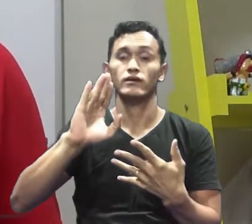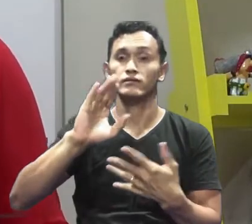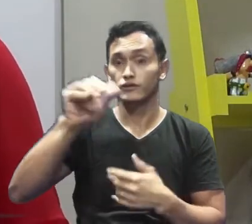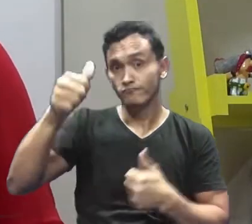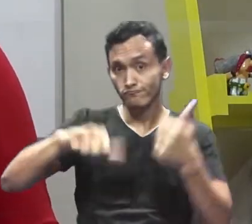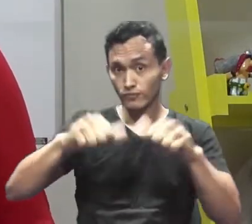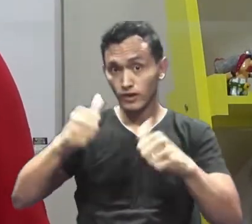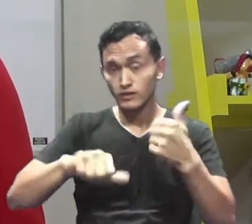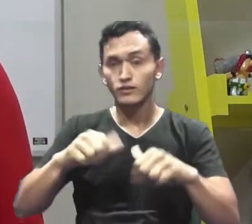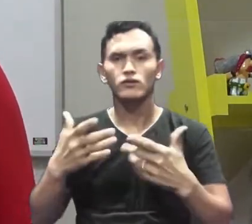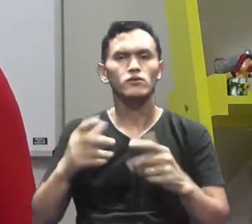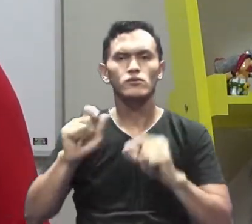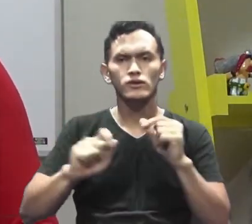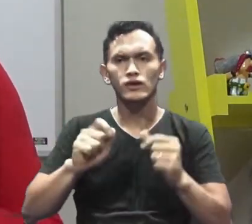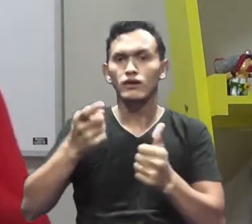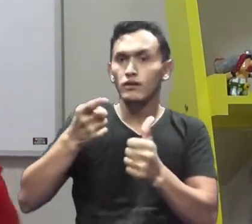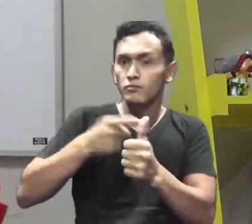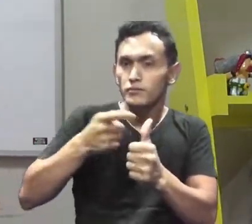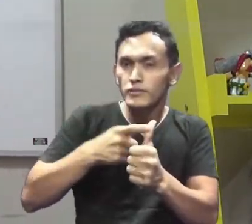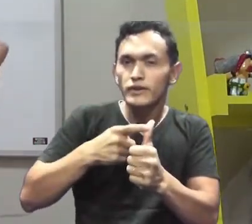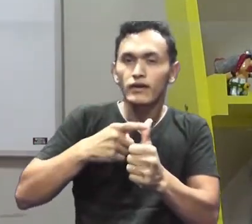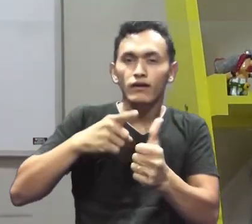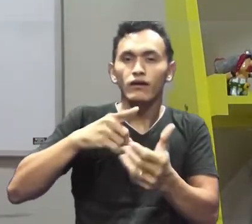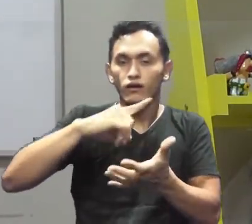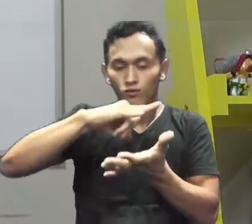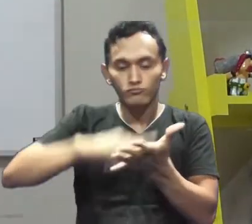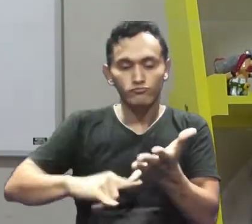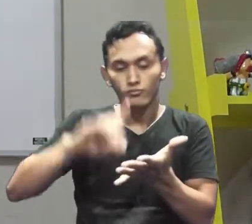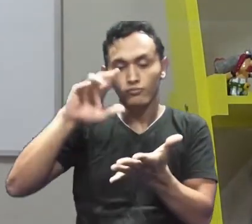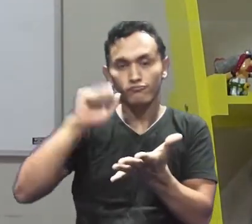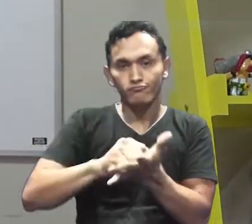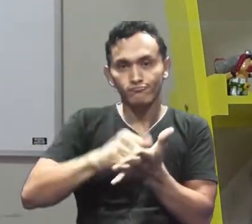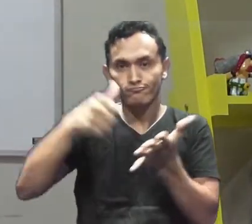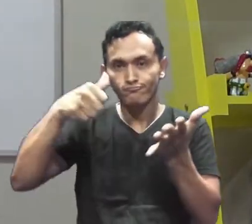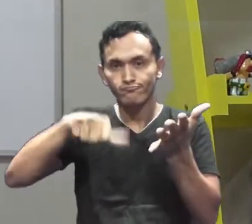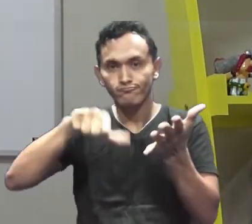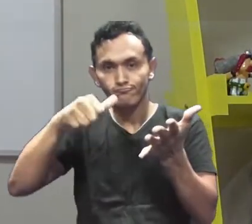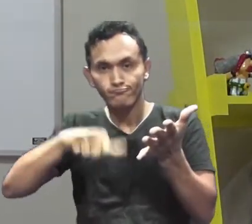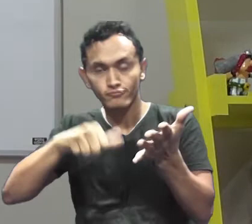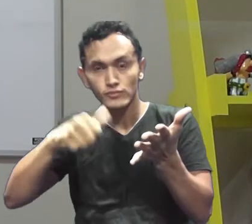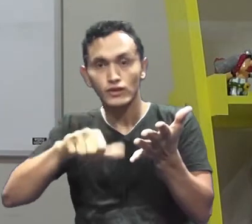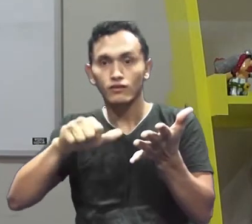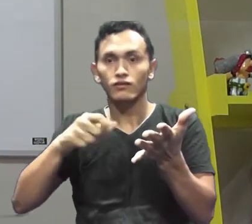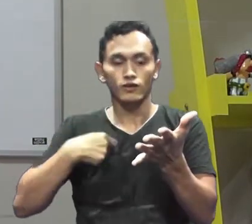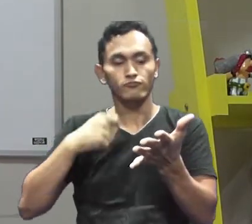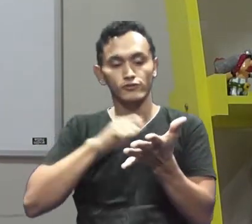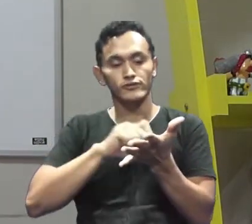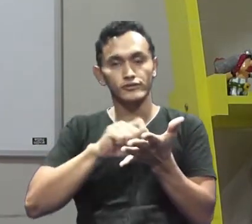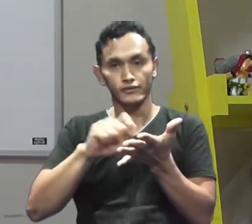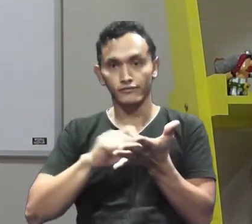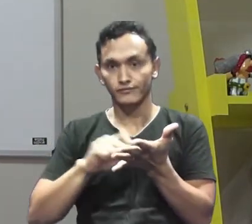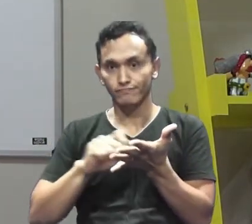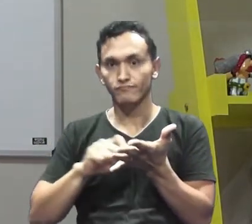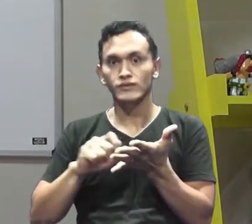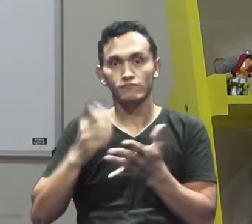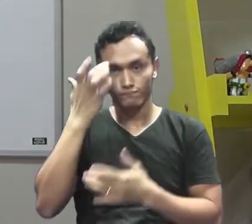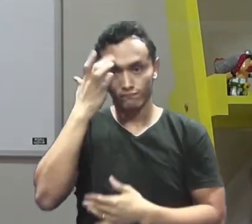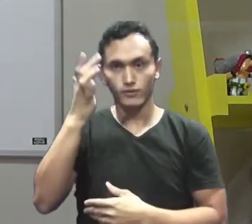função. A primeira delas é a avaliação diagnóstica. Vou escrevendo aqui para ficar mais fácil lembrar.